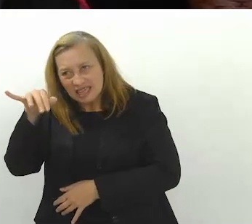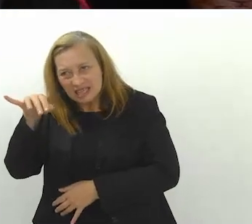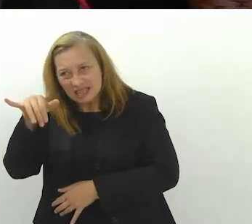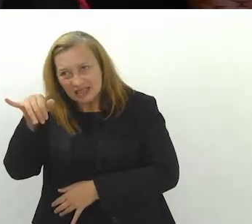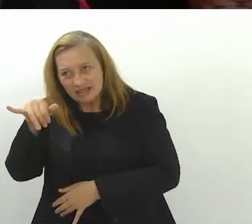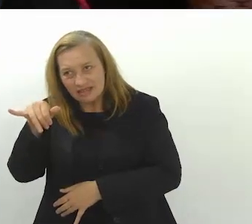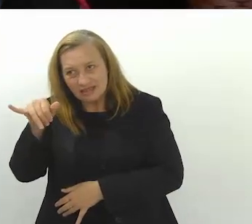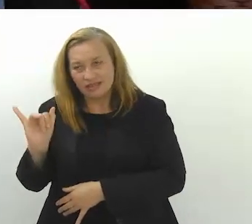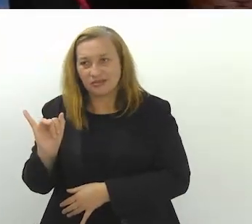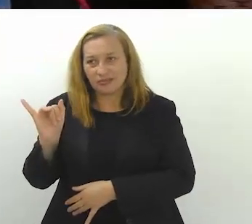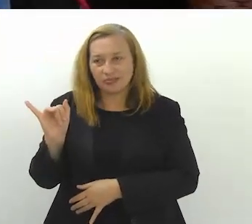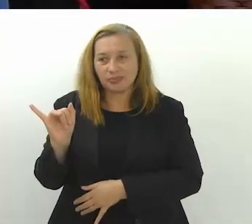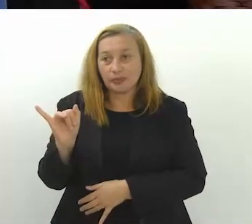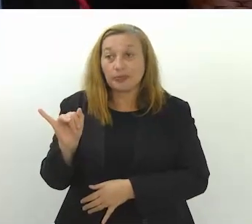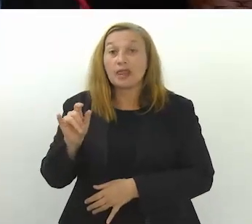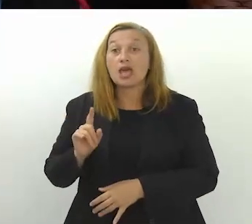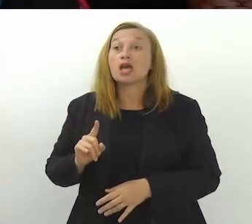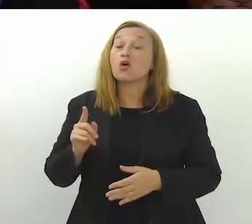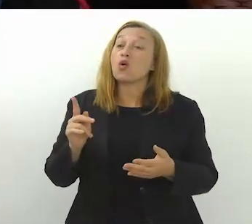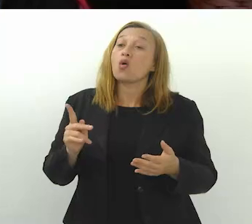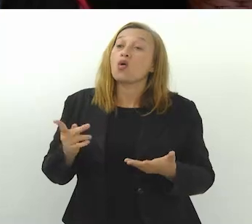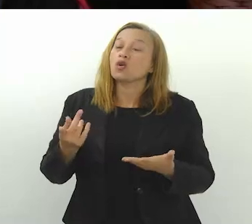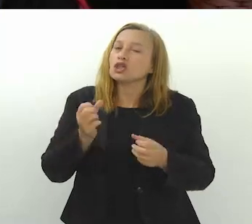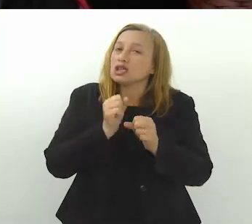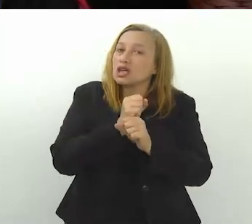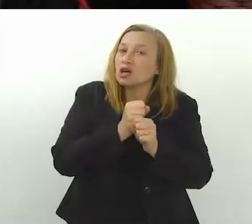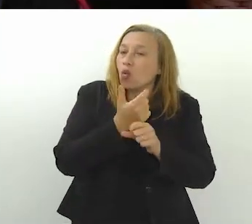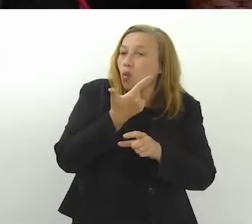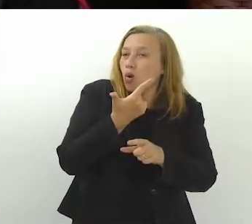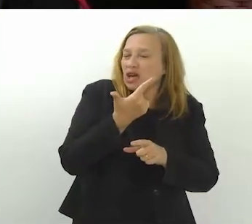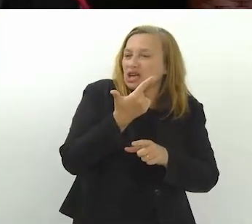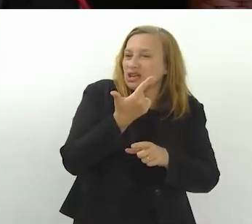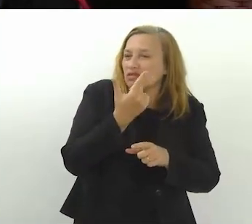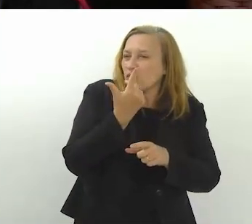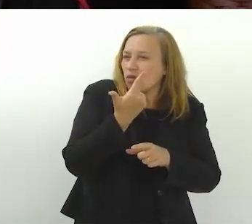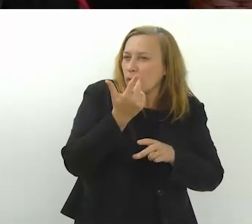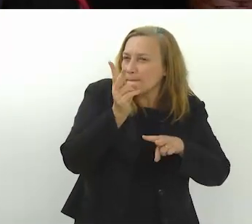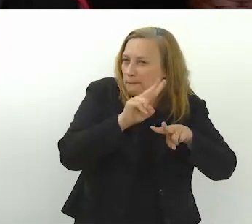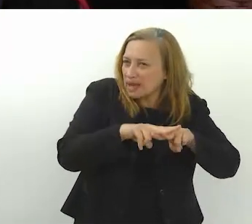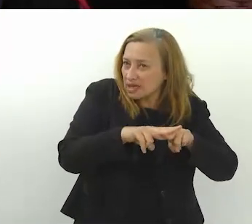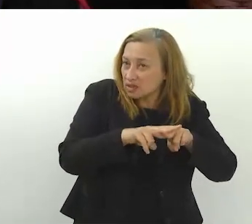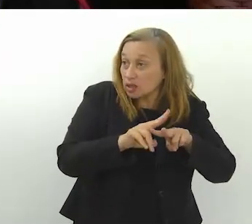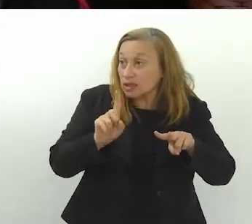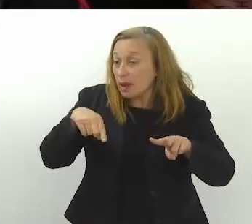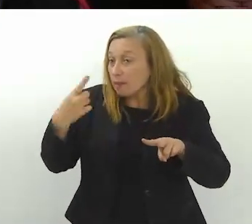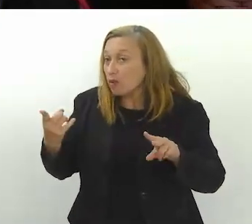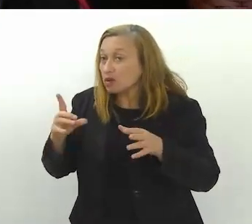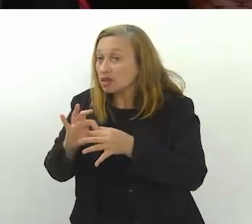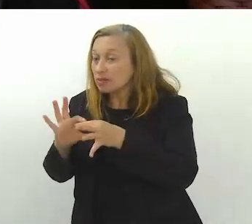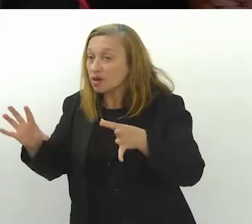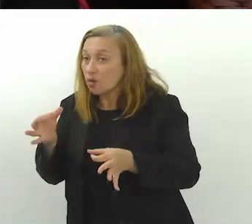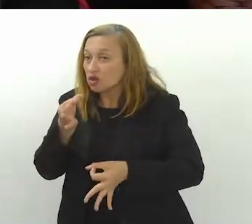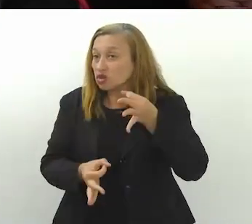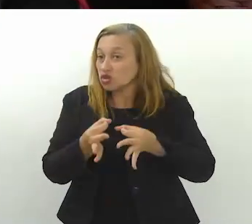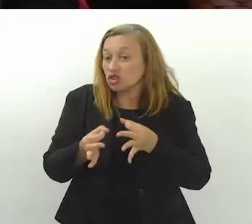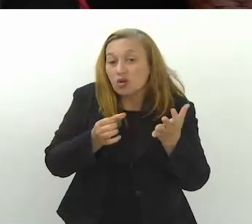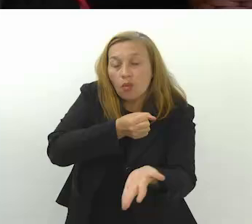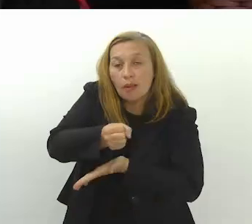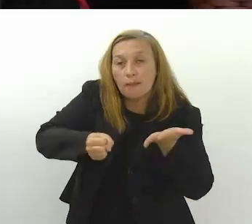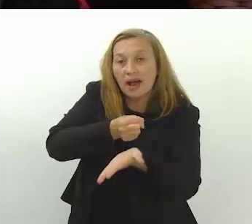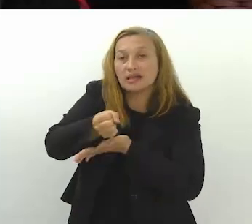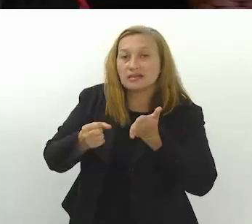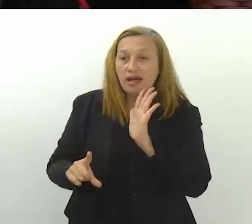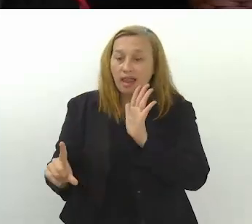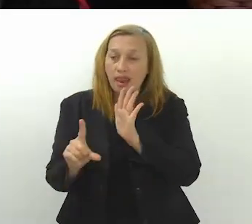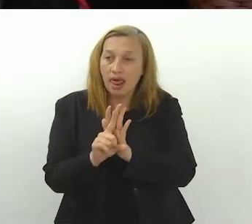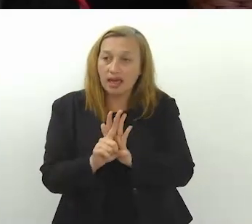foram presos, 21 ficaram presos, cerca de 10 aí a justiça soltou, com base na lei, porque a